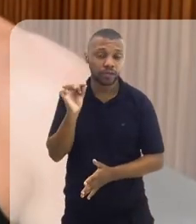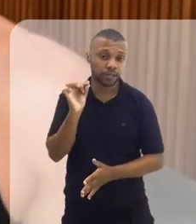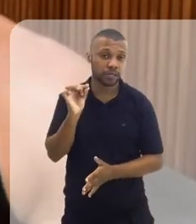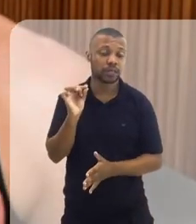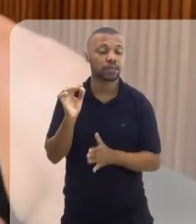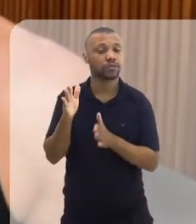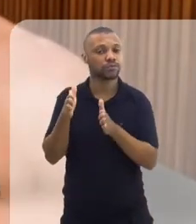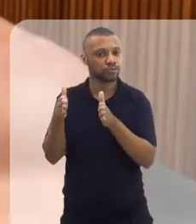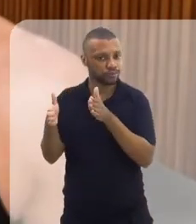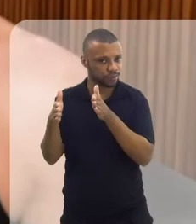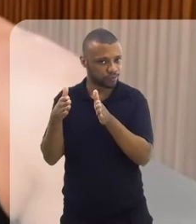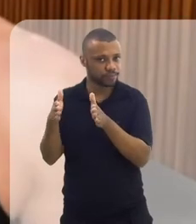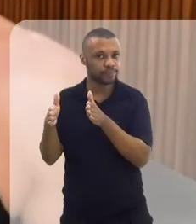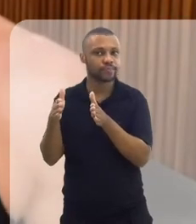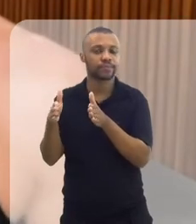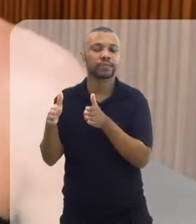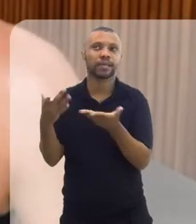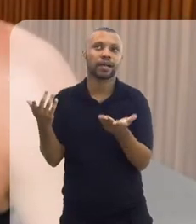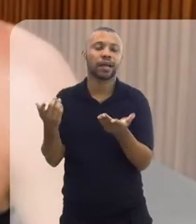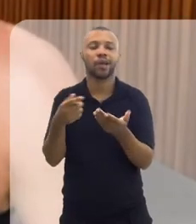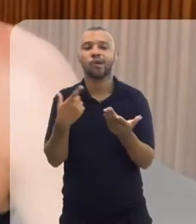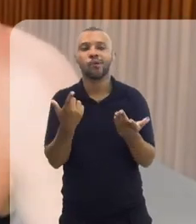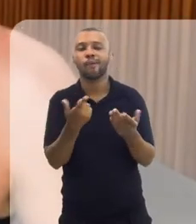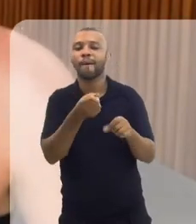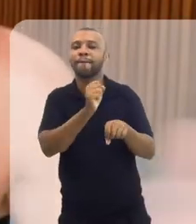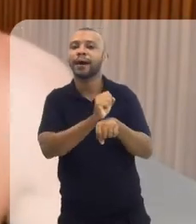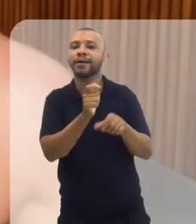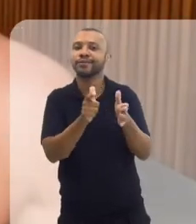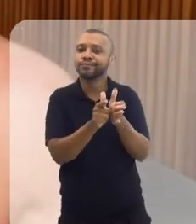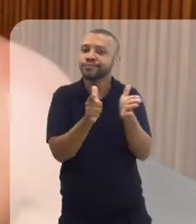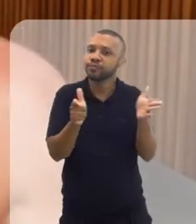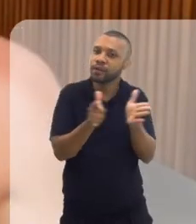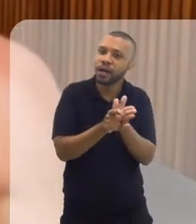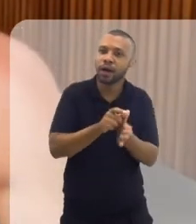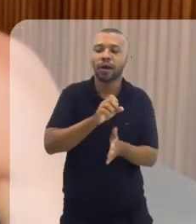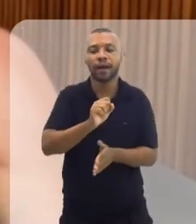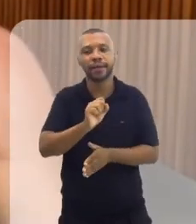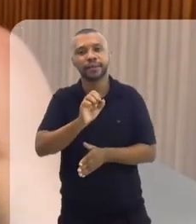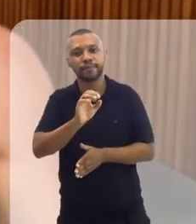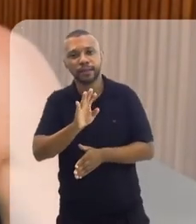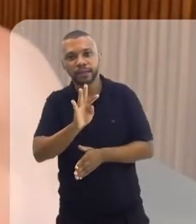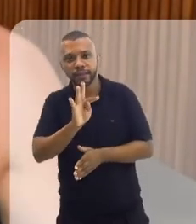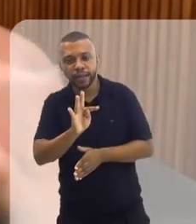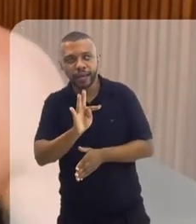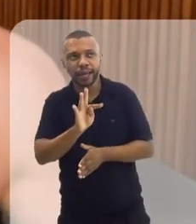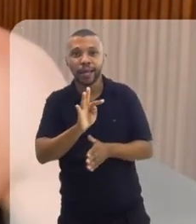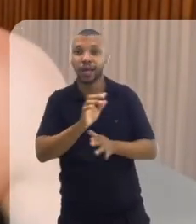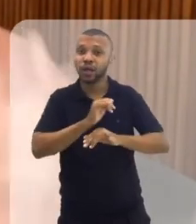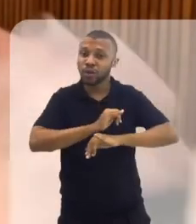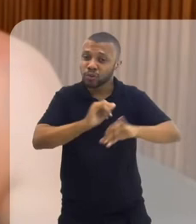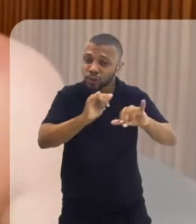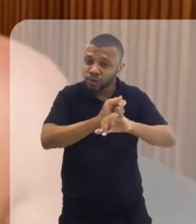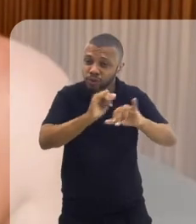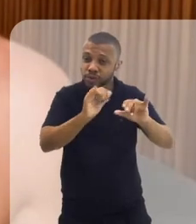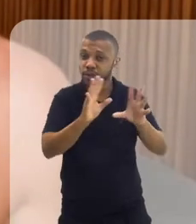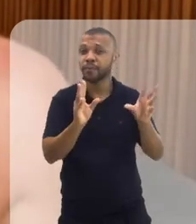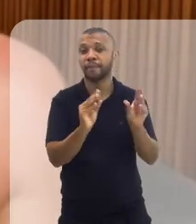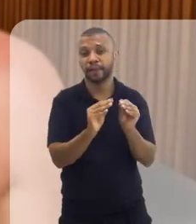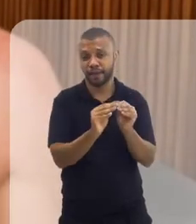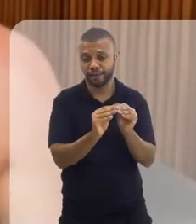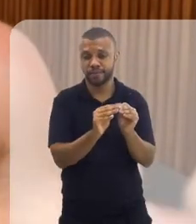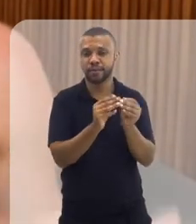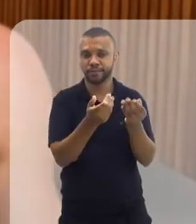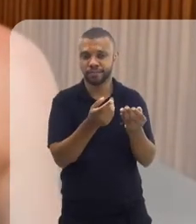Eu acho que durante, mesmo depois que eu não fazia mais o jornal do SBT, né, desculpa, o SBT